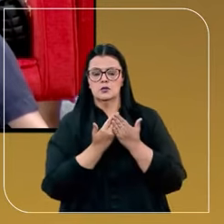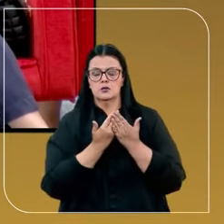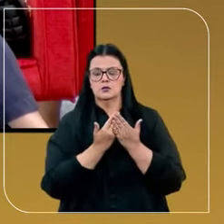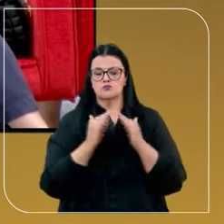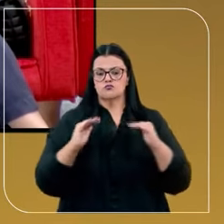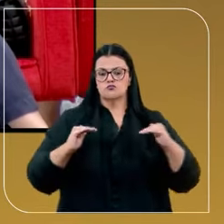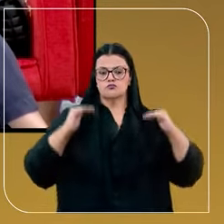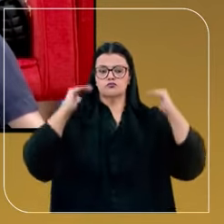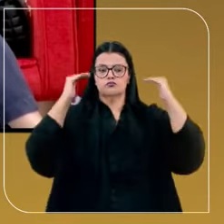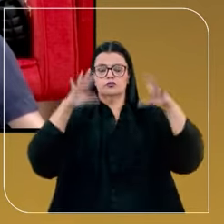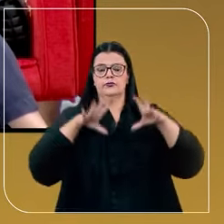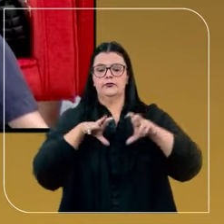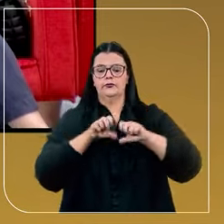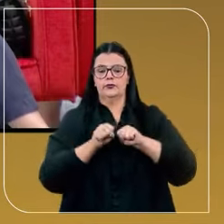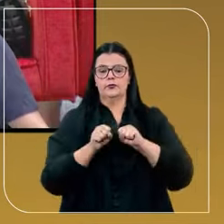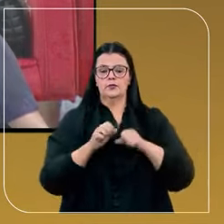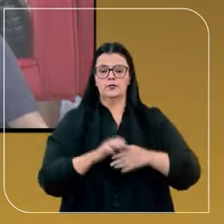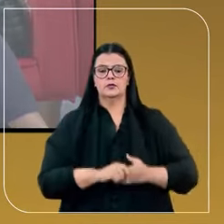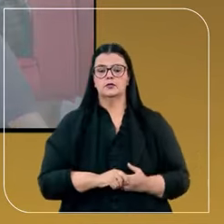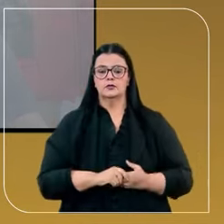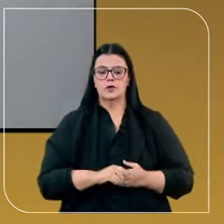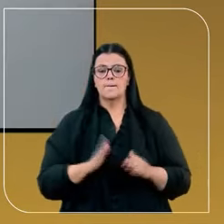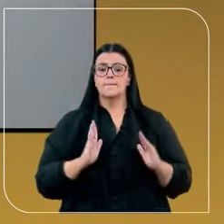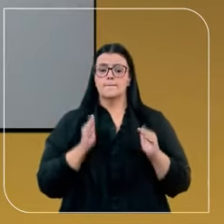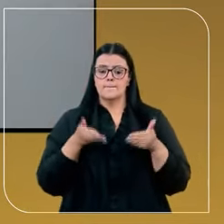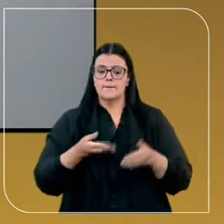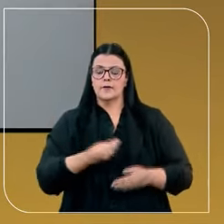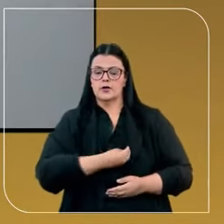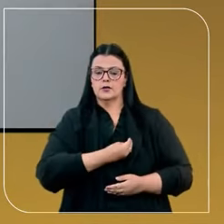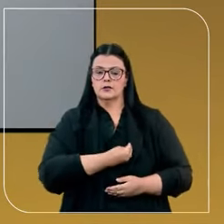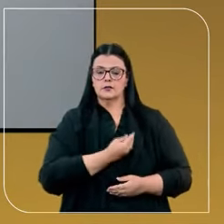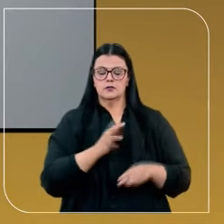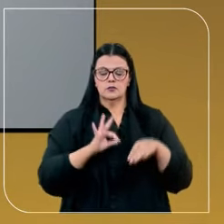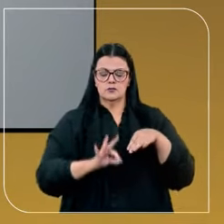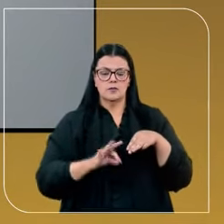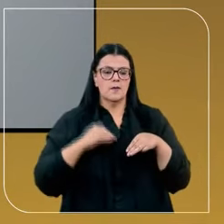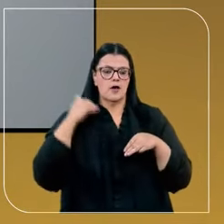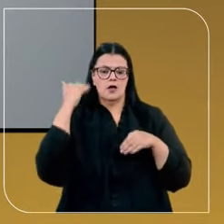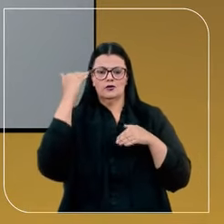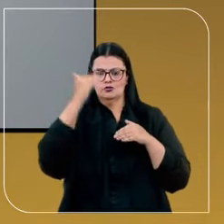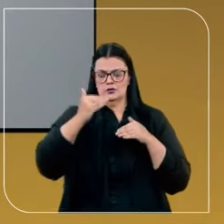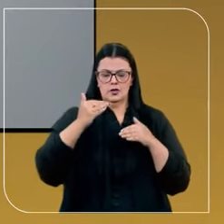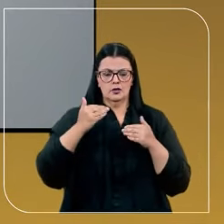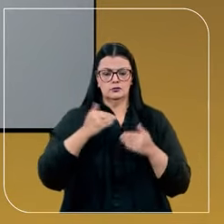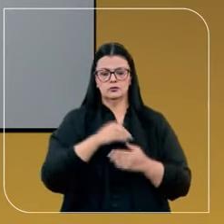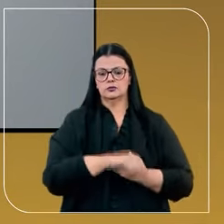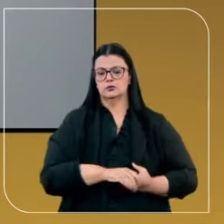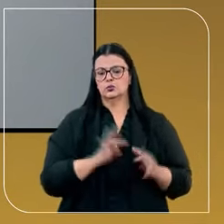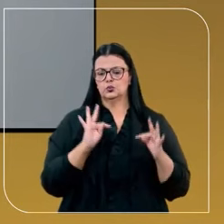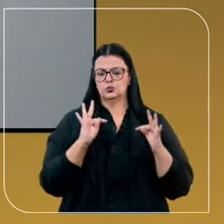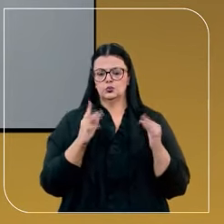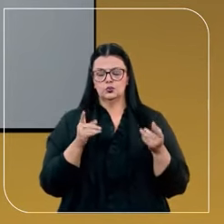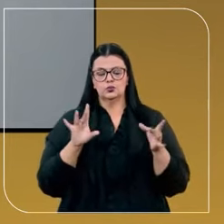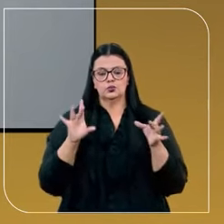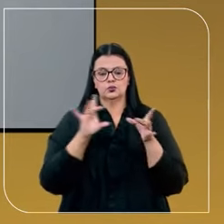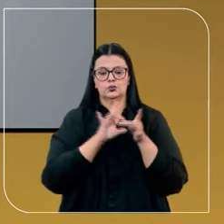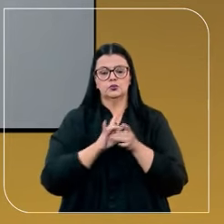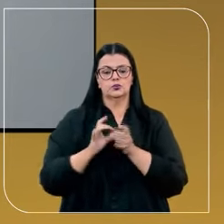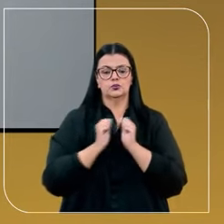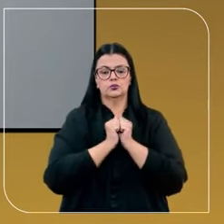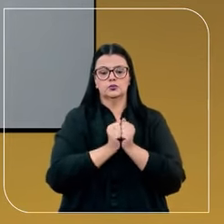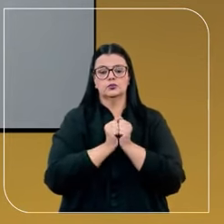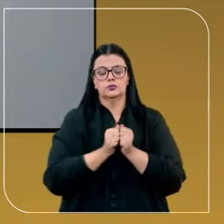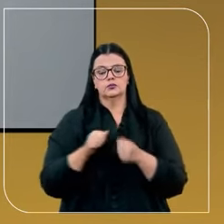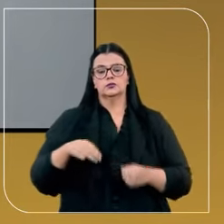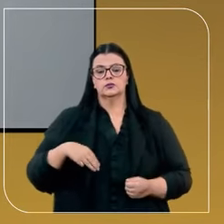que participam desta cerimônia, senhoras magistradas e senhores magistrados, integrantes do Ministério